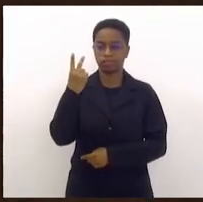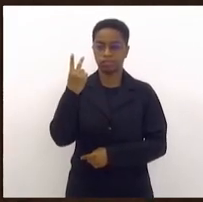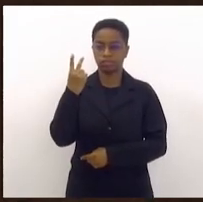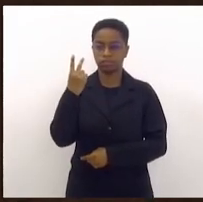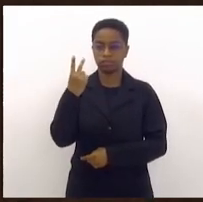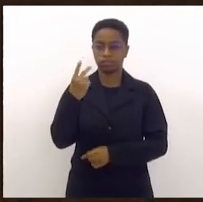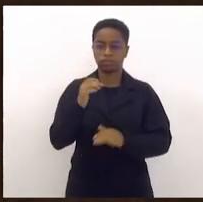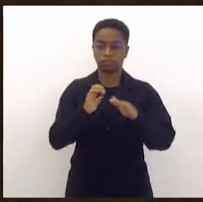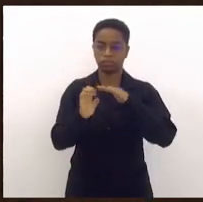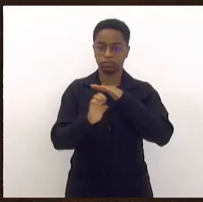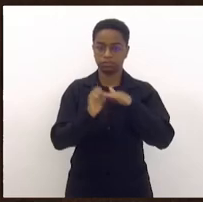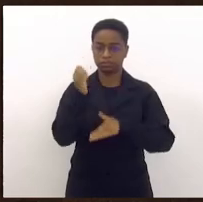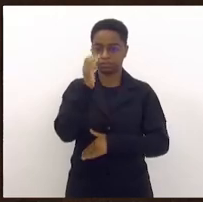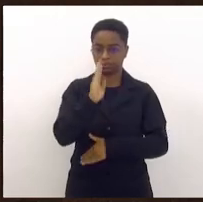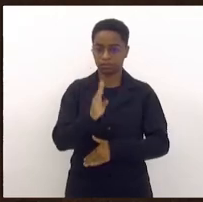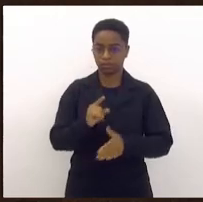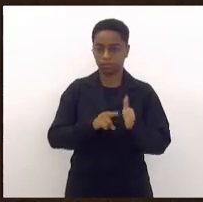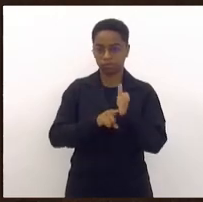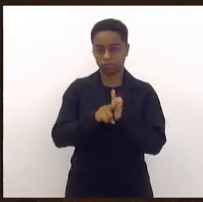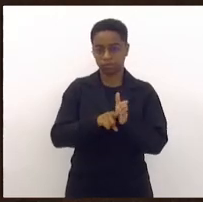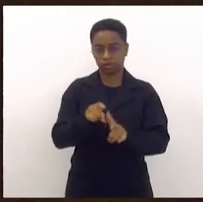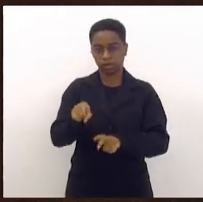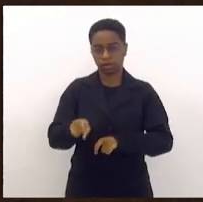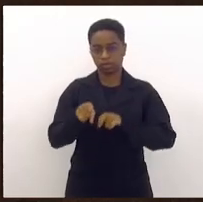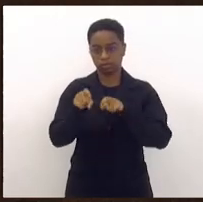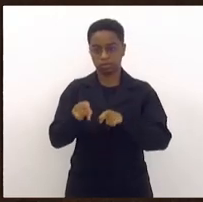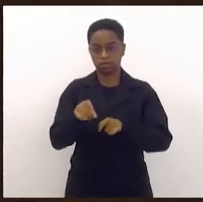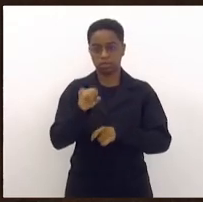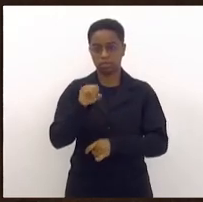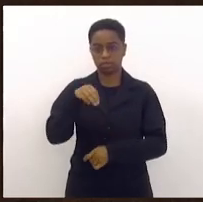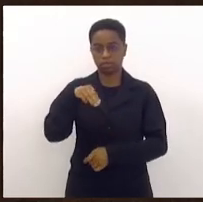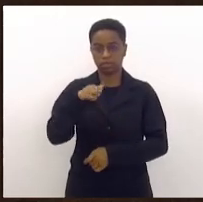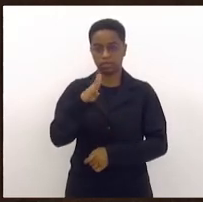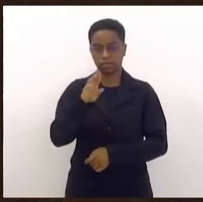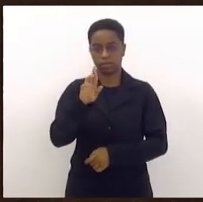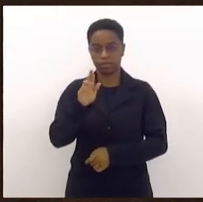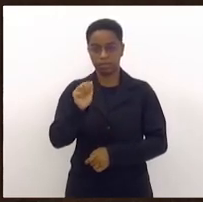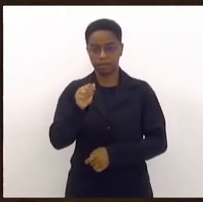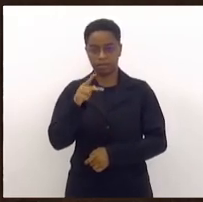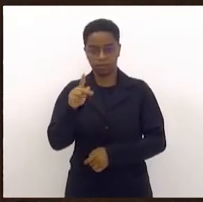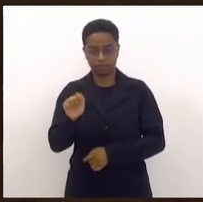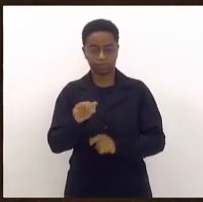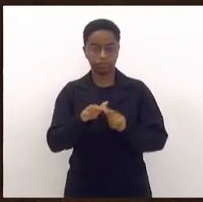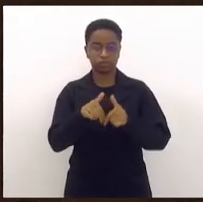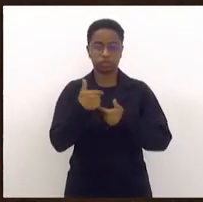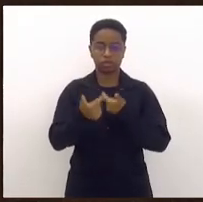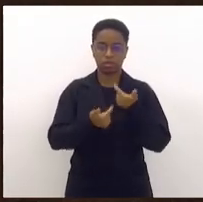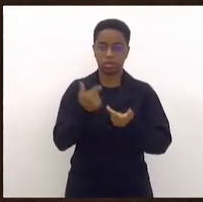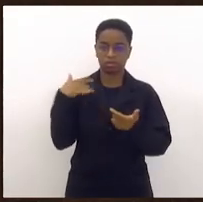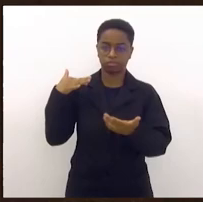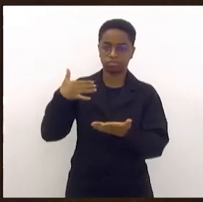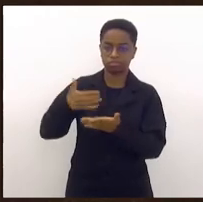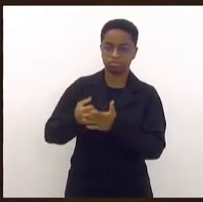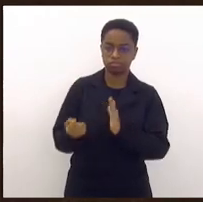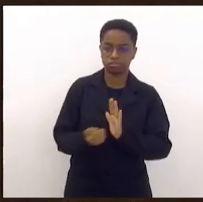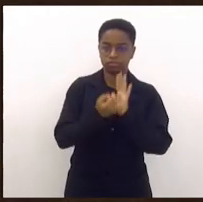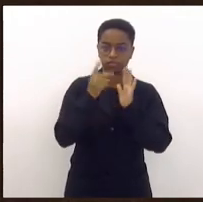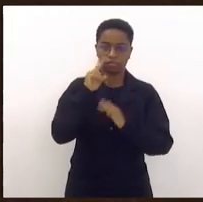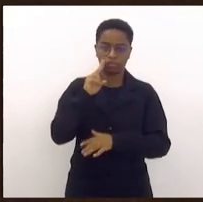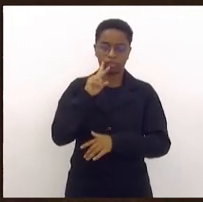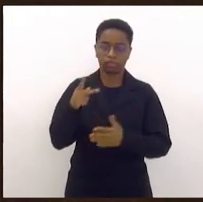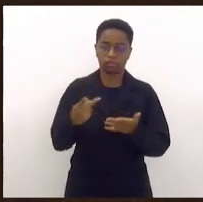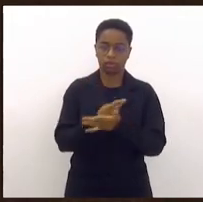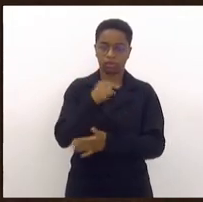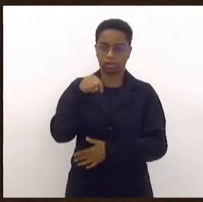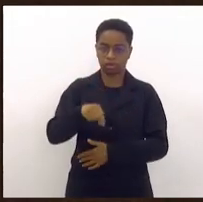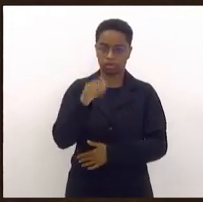essa empresa brasileira de pesquisa agropecuária, que é a Embrapa, por todo o trabalho histórico que tem realizado